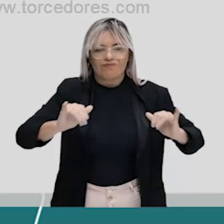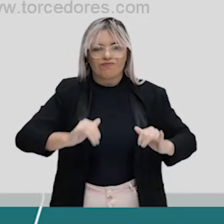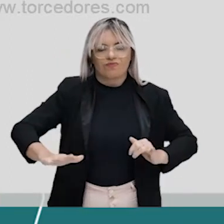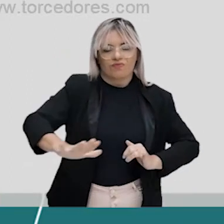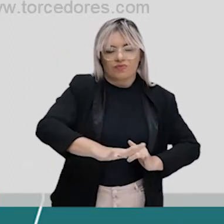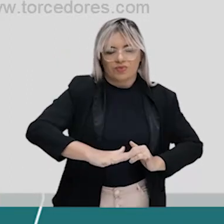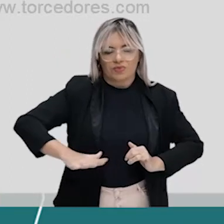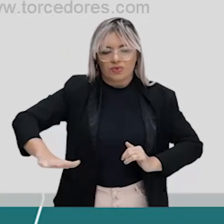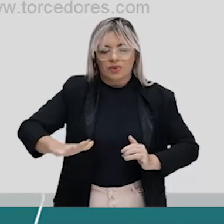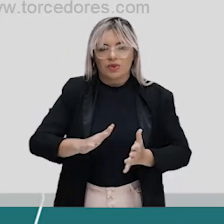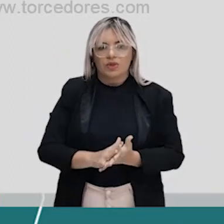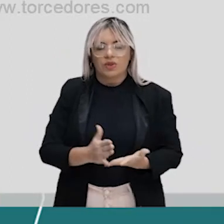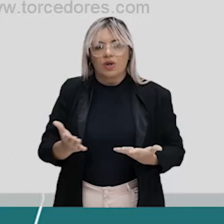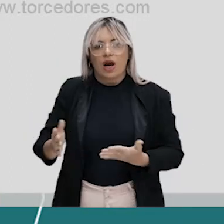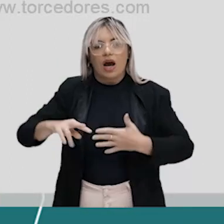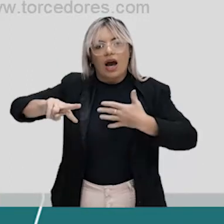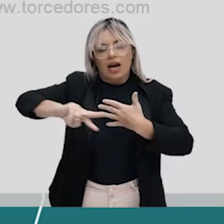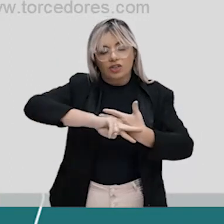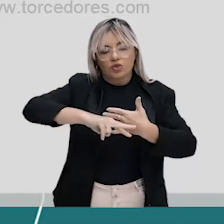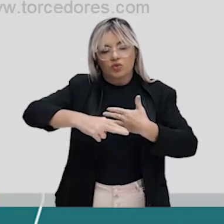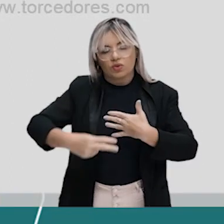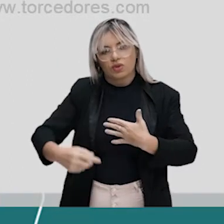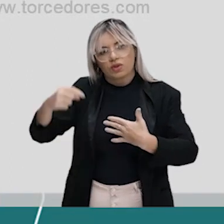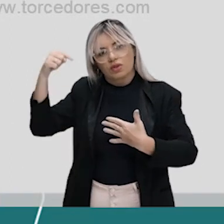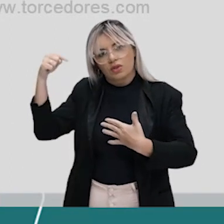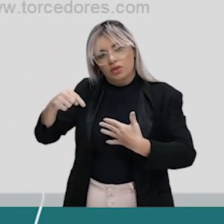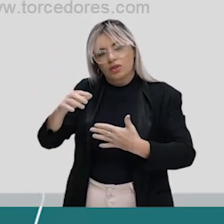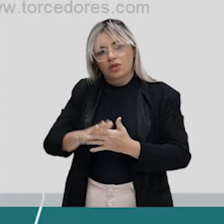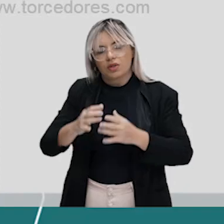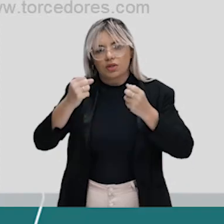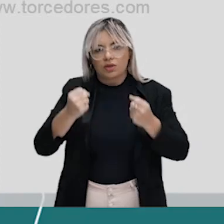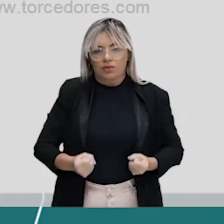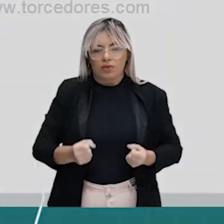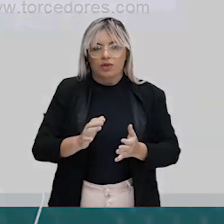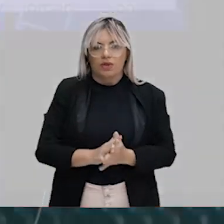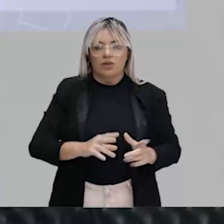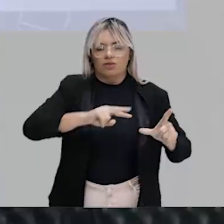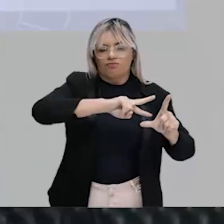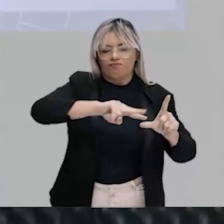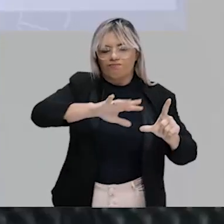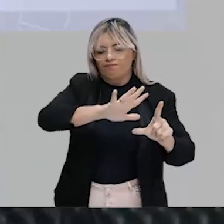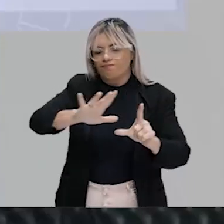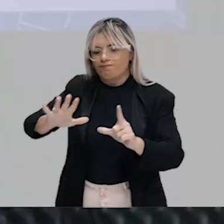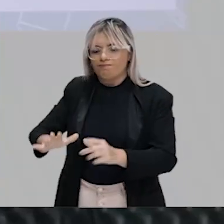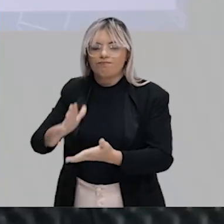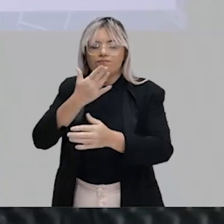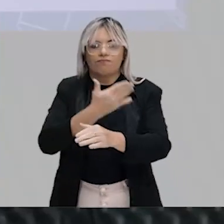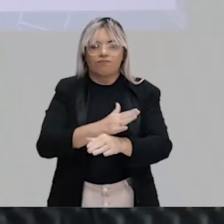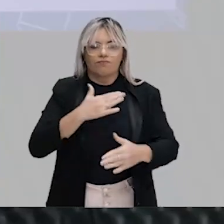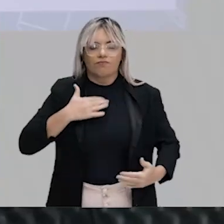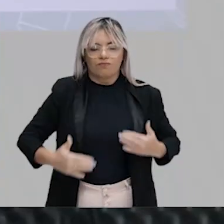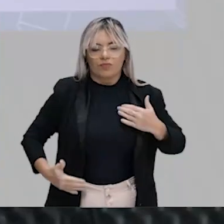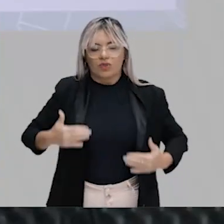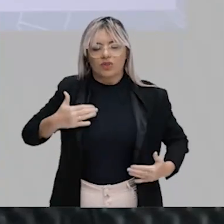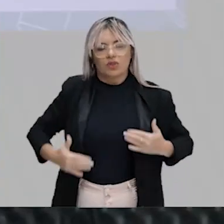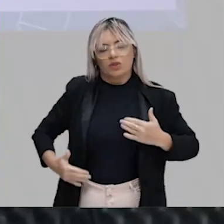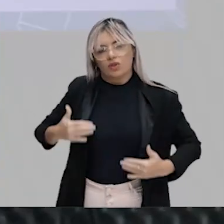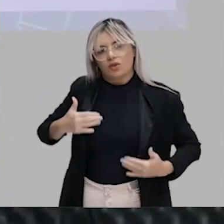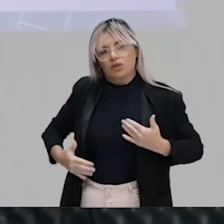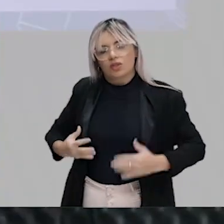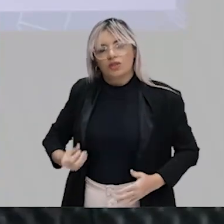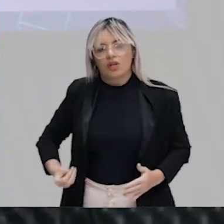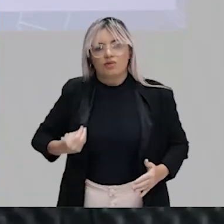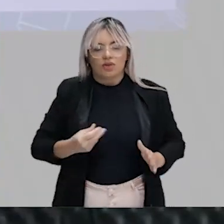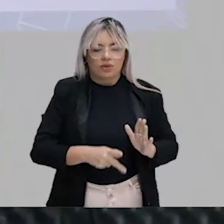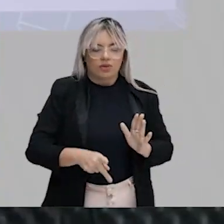resultados que essa grande divulgação pode trazer para essa prática corporal e no quanto ela pode influenciar na vida do